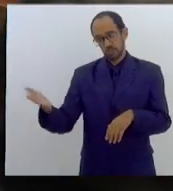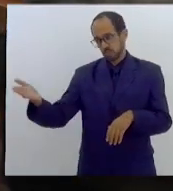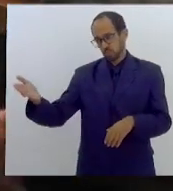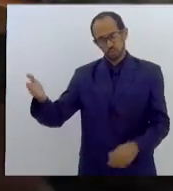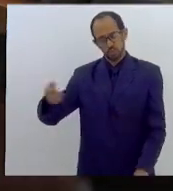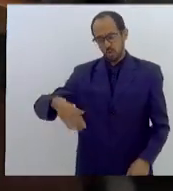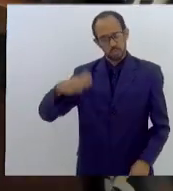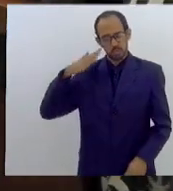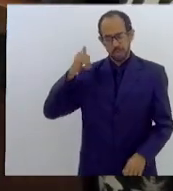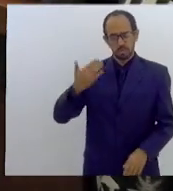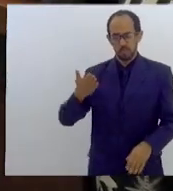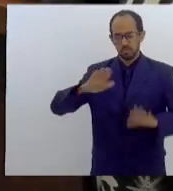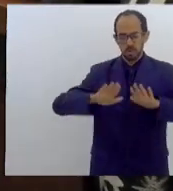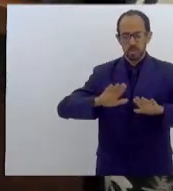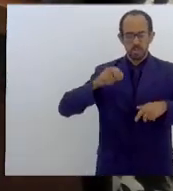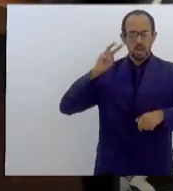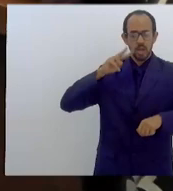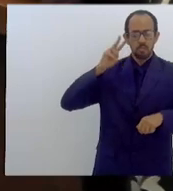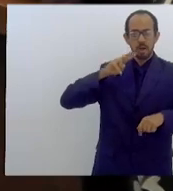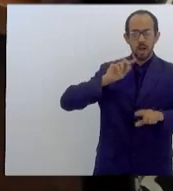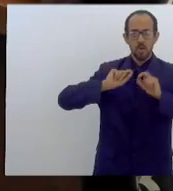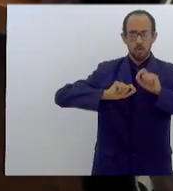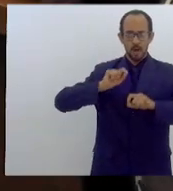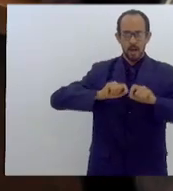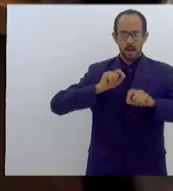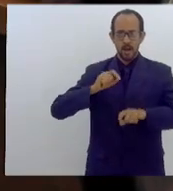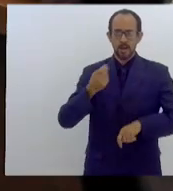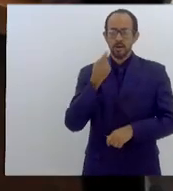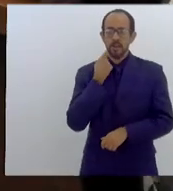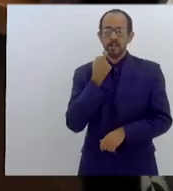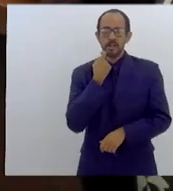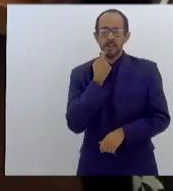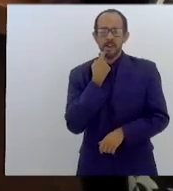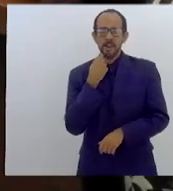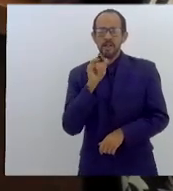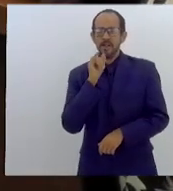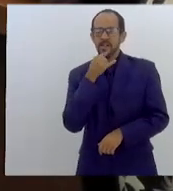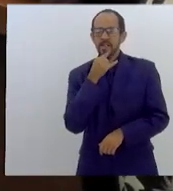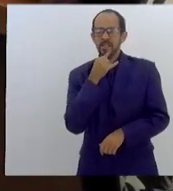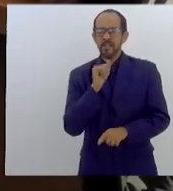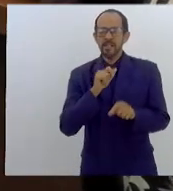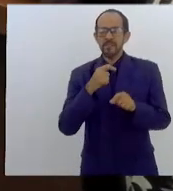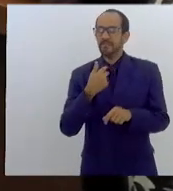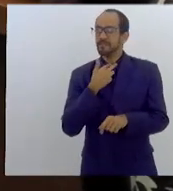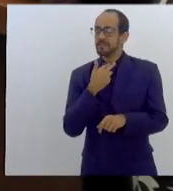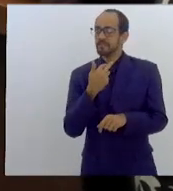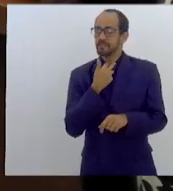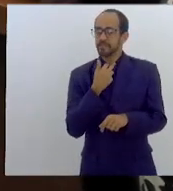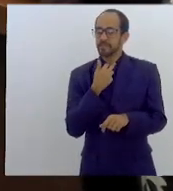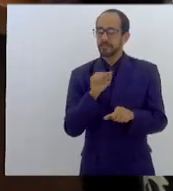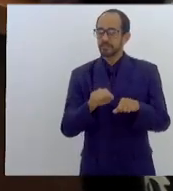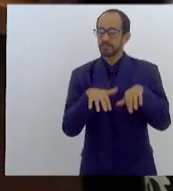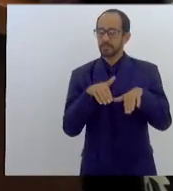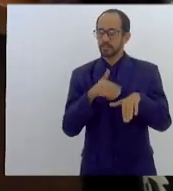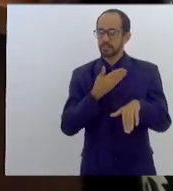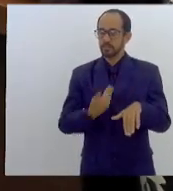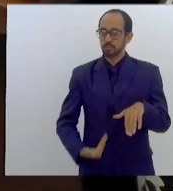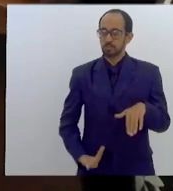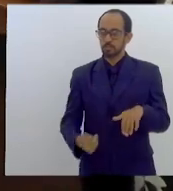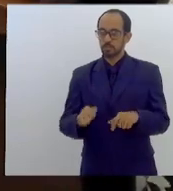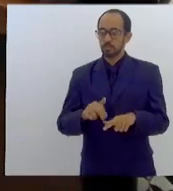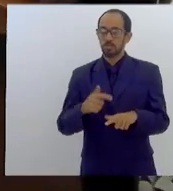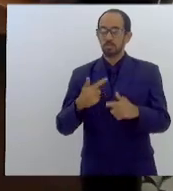Excelência. Eu só queria lembrar que, na sexta-feira, infelizmente, a gente não pode fazer audiência pública porque tem a